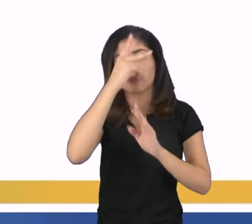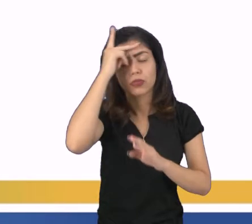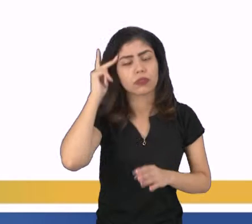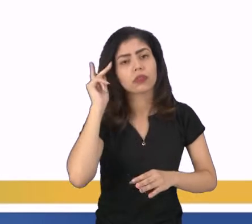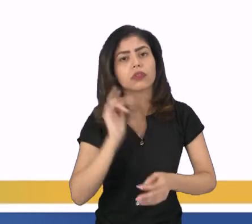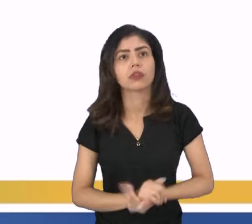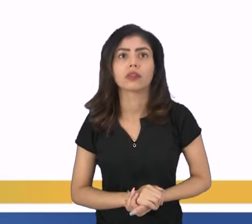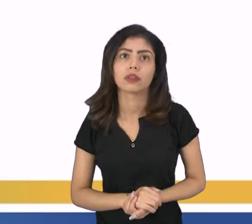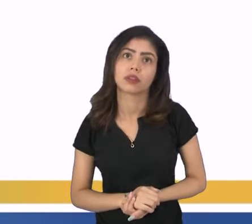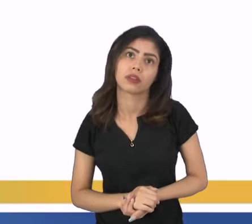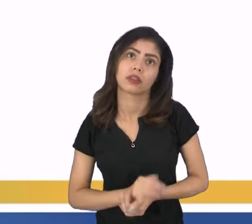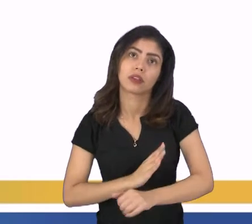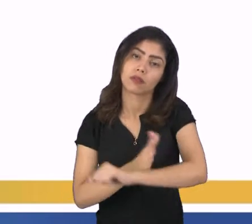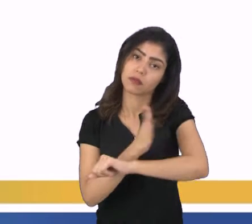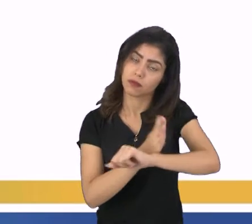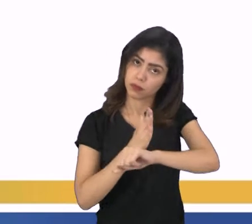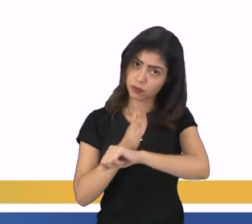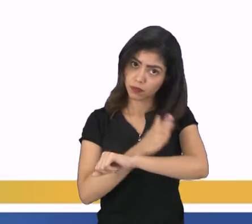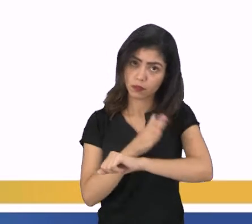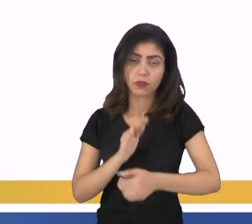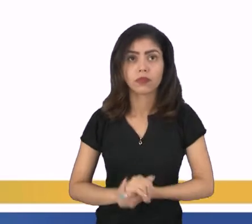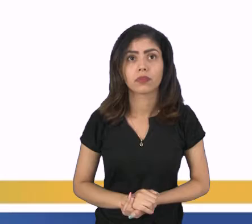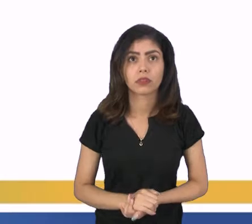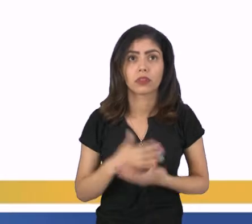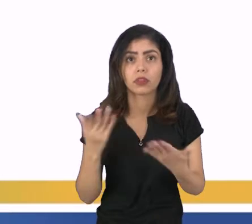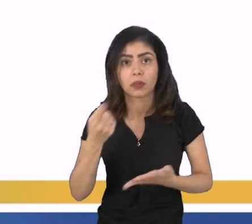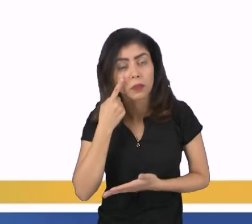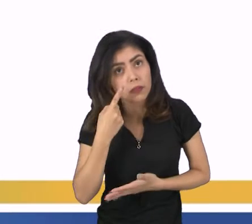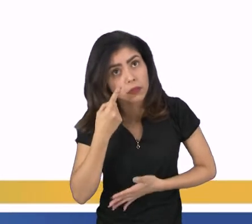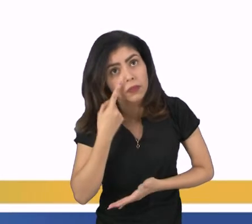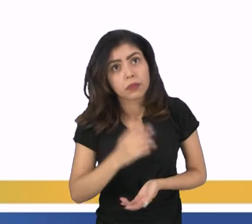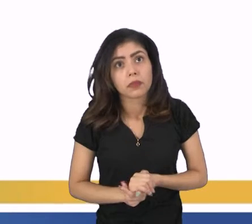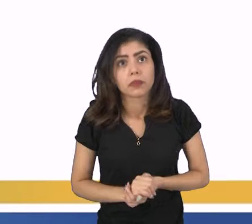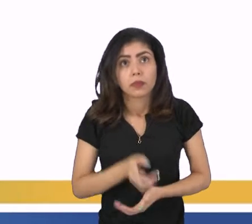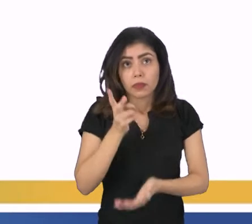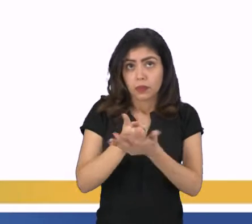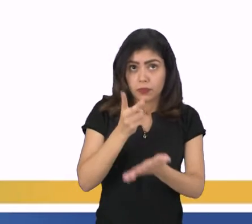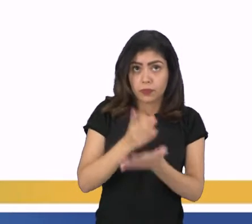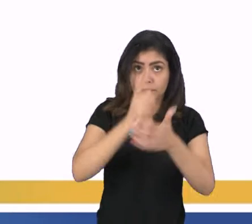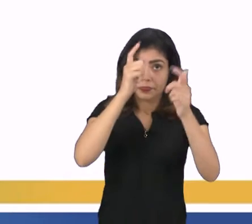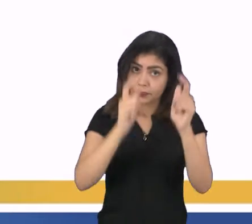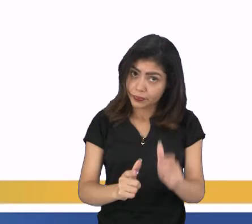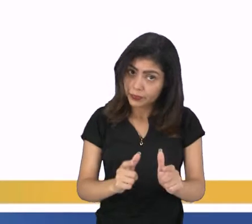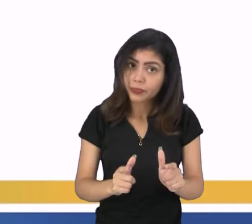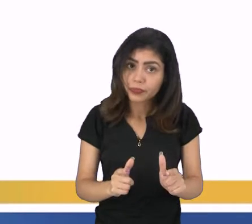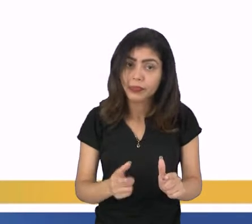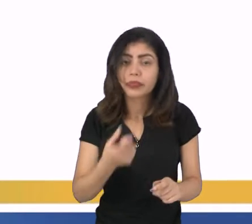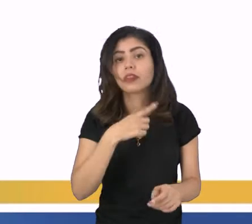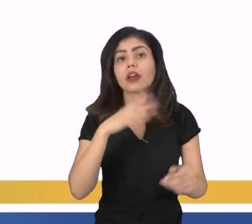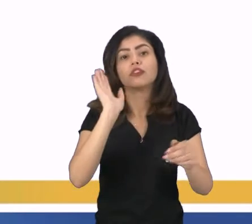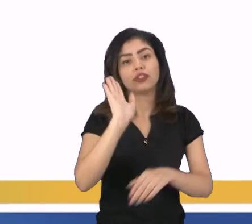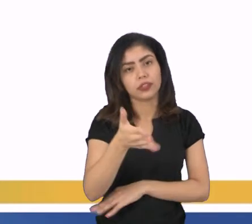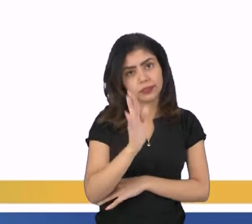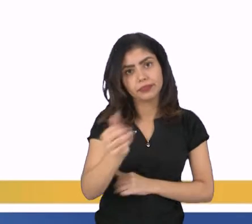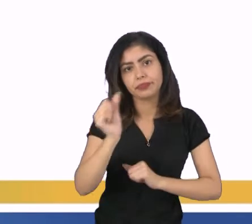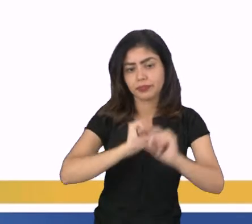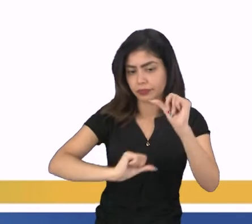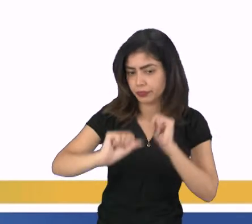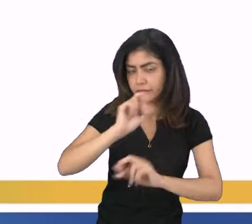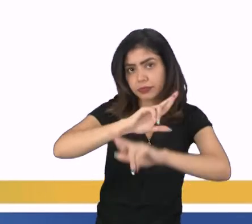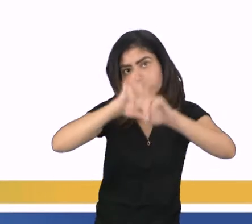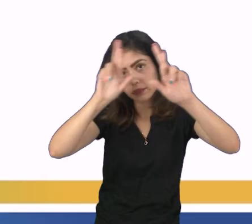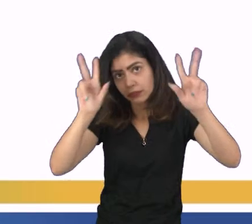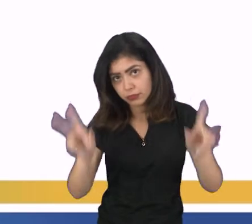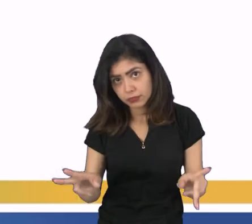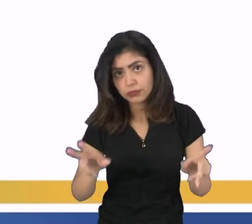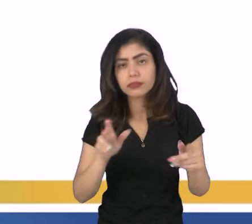pessoas, visitantes. Então veja que no mesmo lugar que ela está, ela já esteve